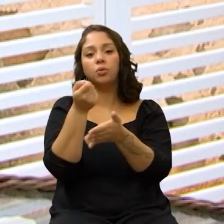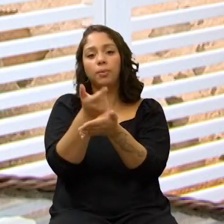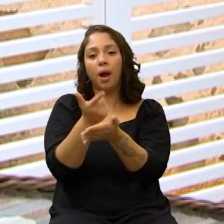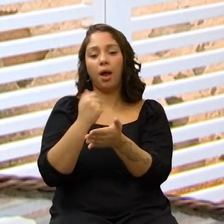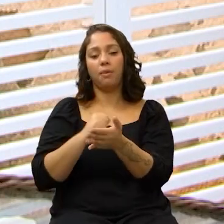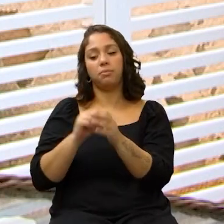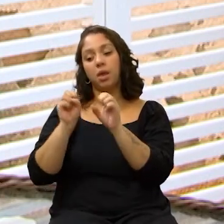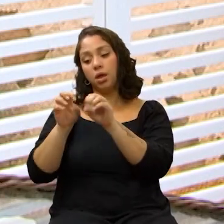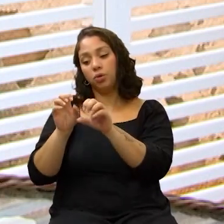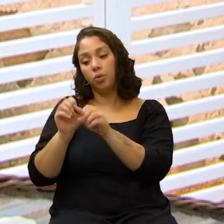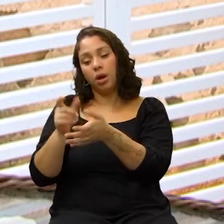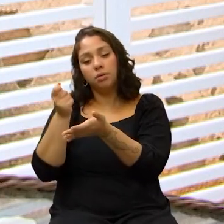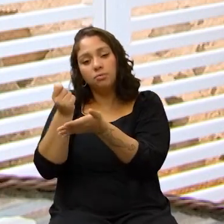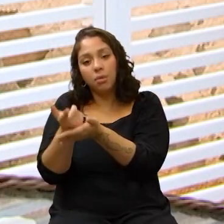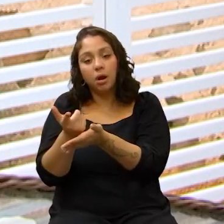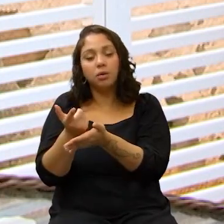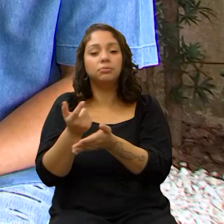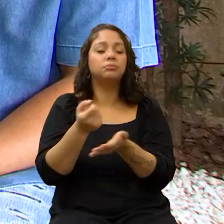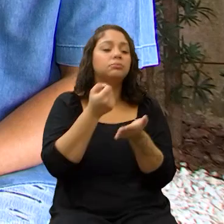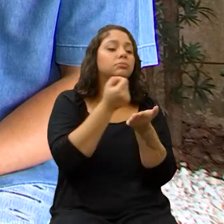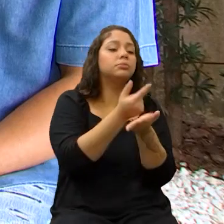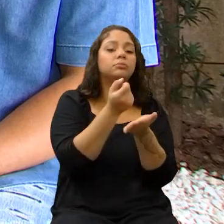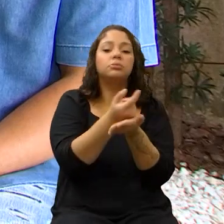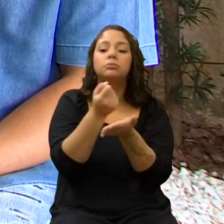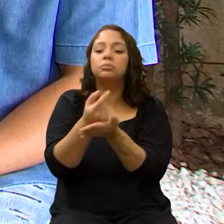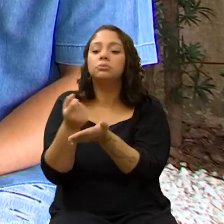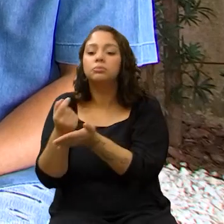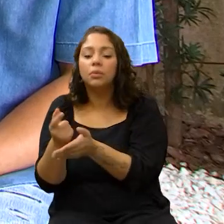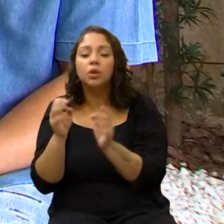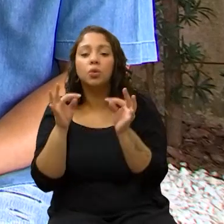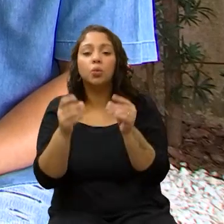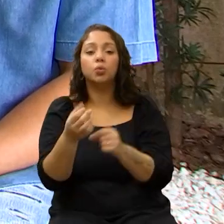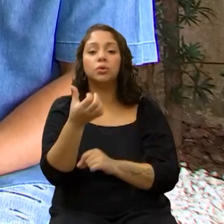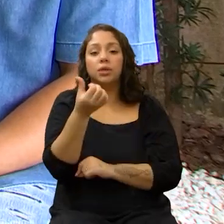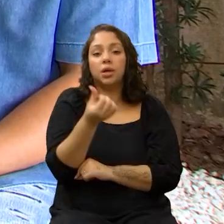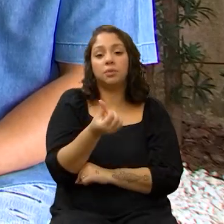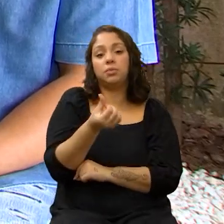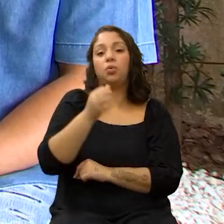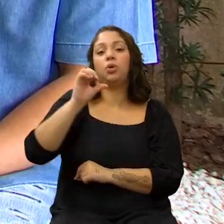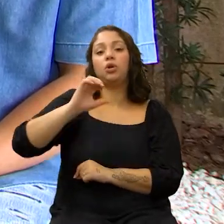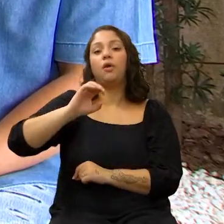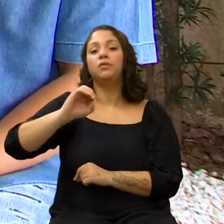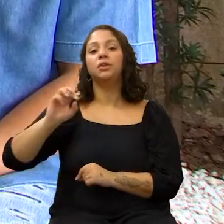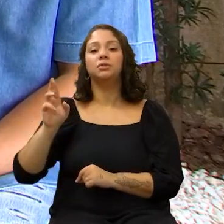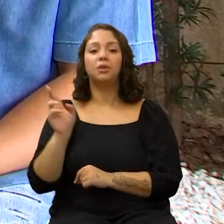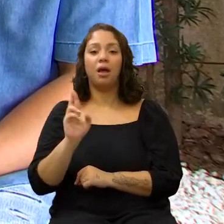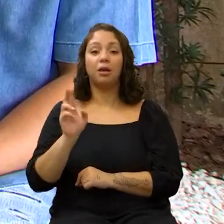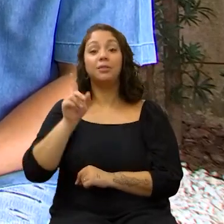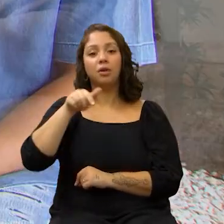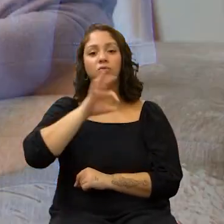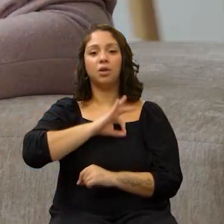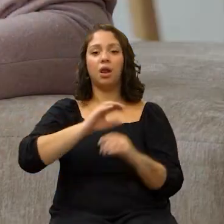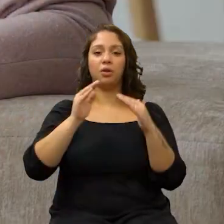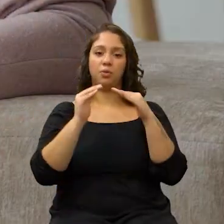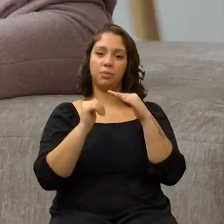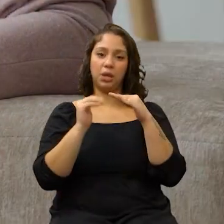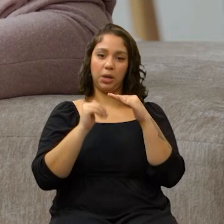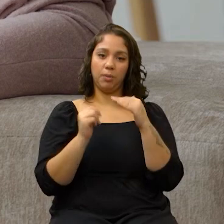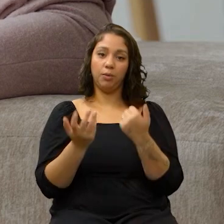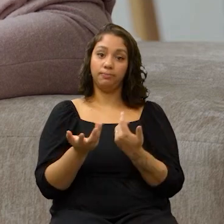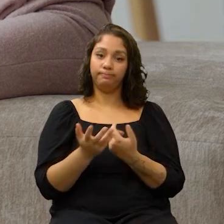transporte, educação, para dar conta de tudo, R$ 6.900 seria o salário mínimo,